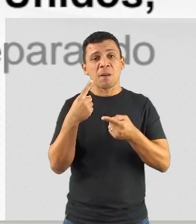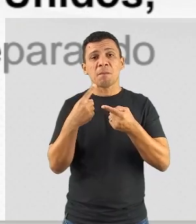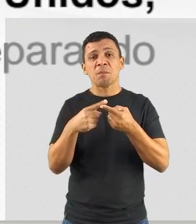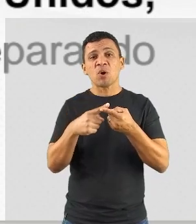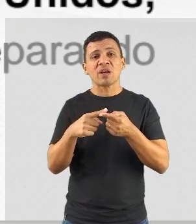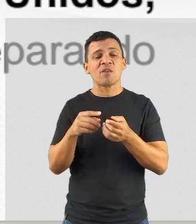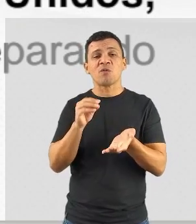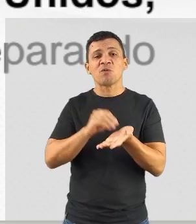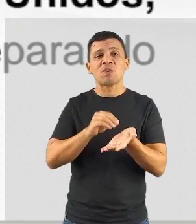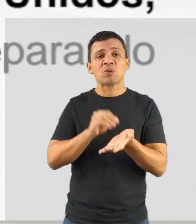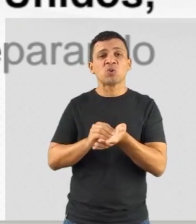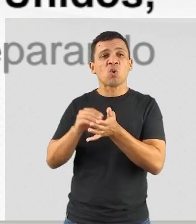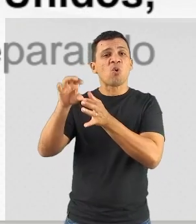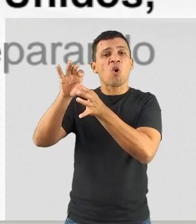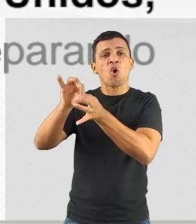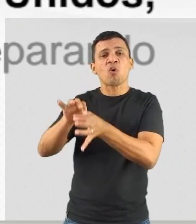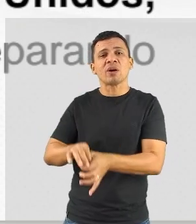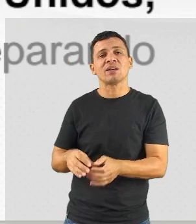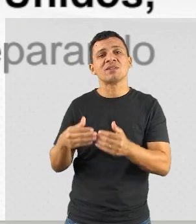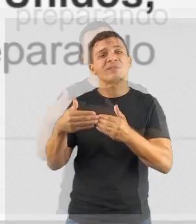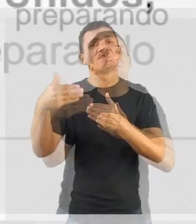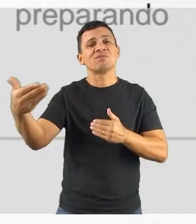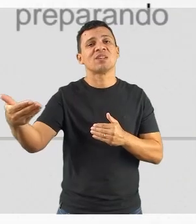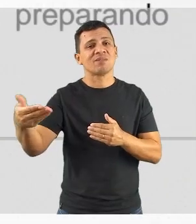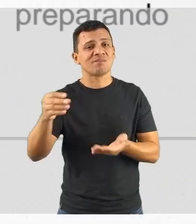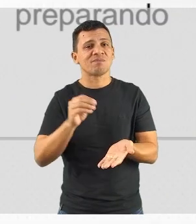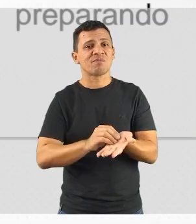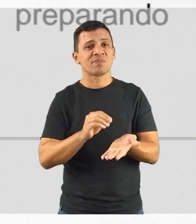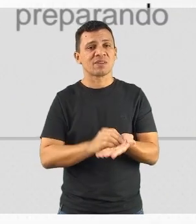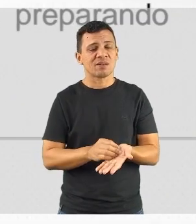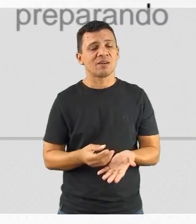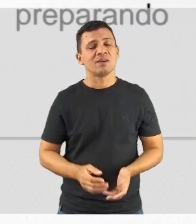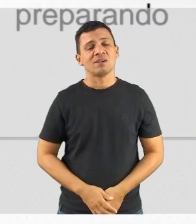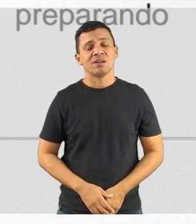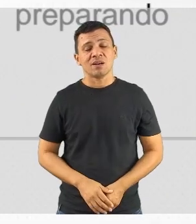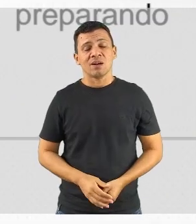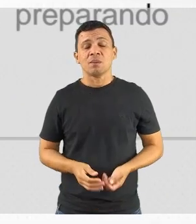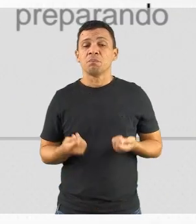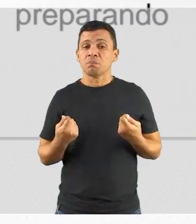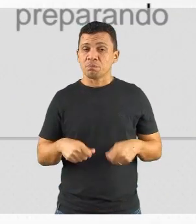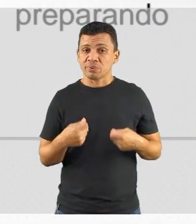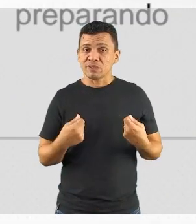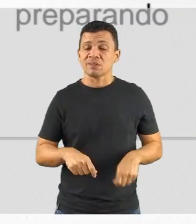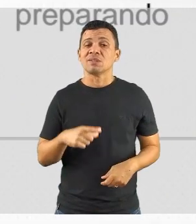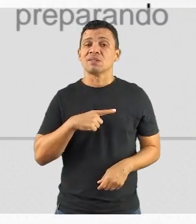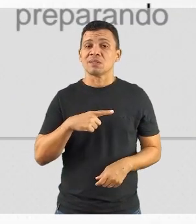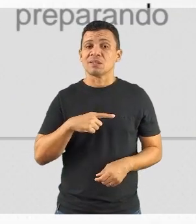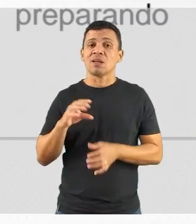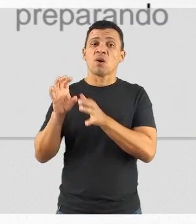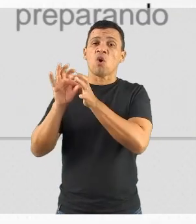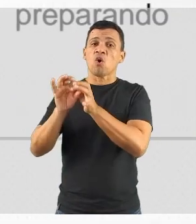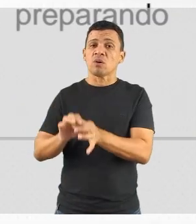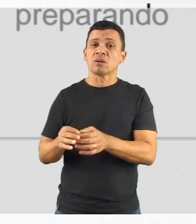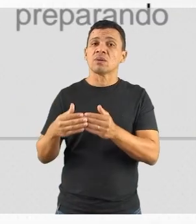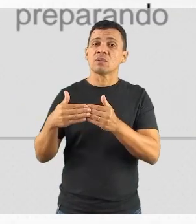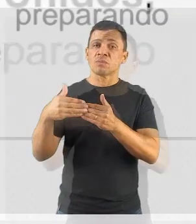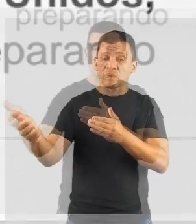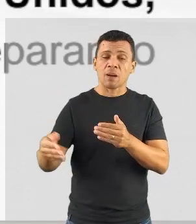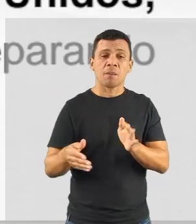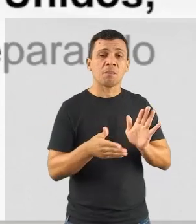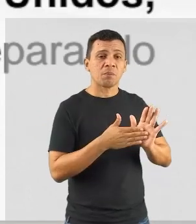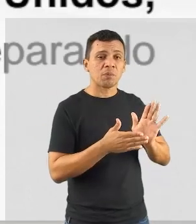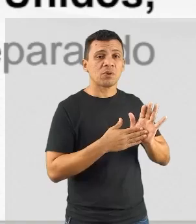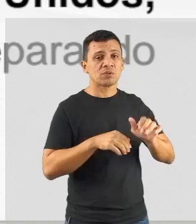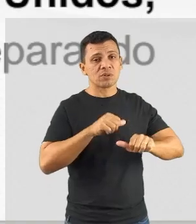coerência externa, né? Então, eu preciso apresentar uma coerência externa no que eu vou colocar como proposta de intervenção para que o meu